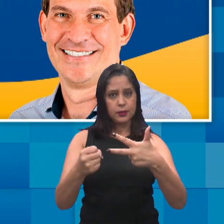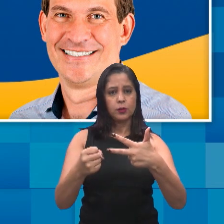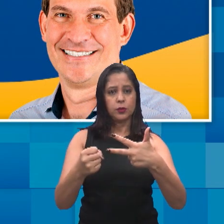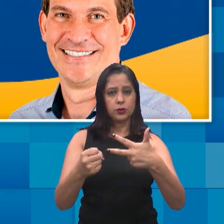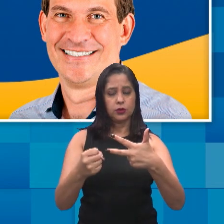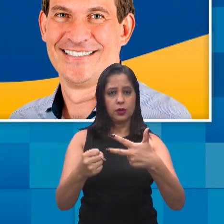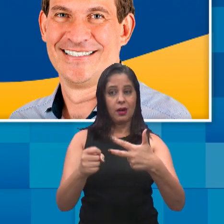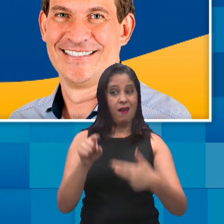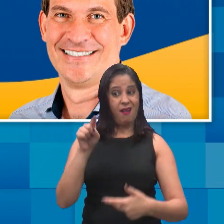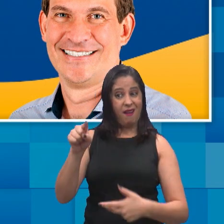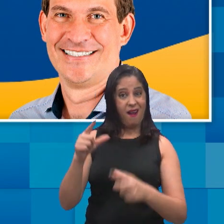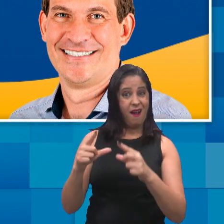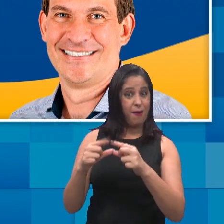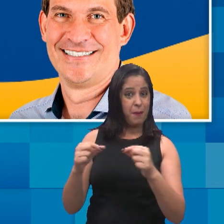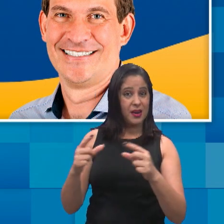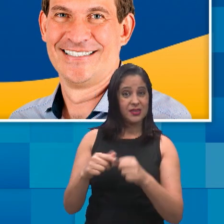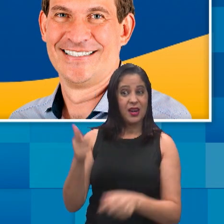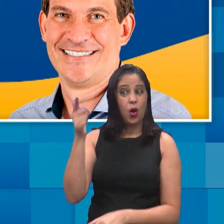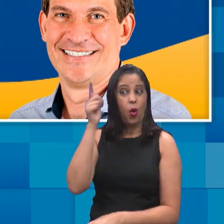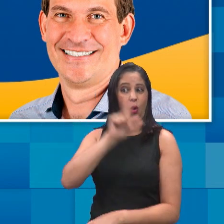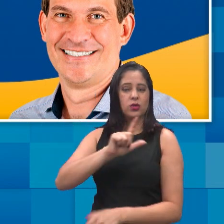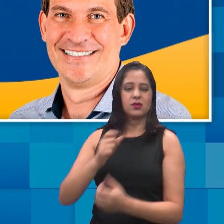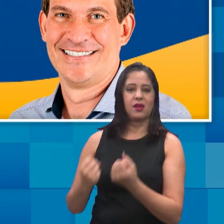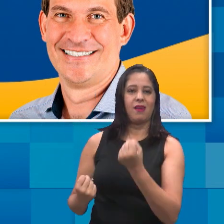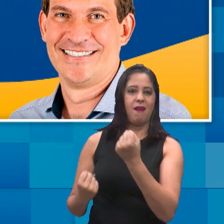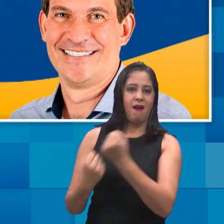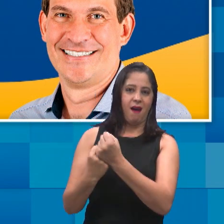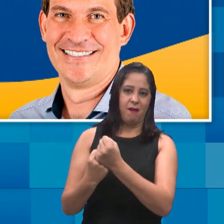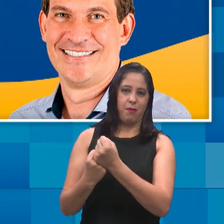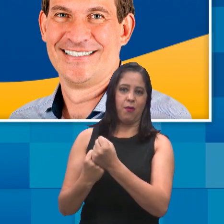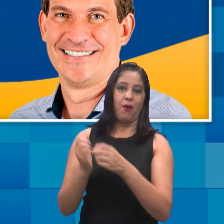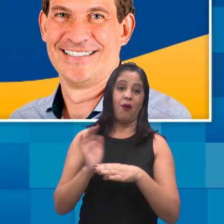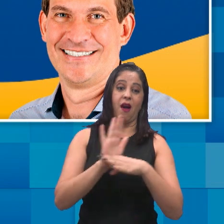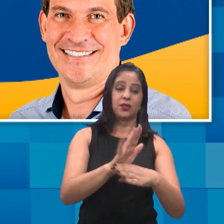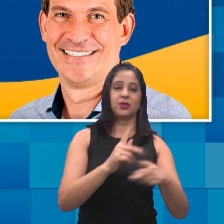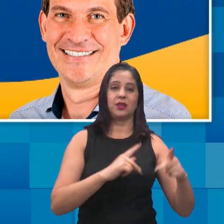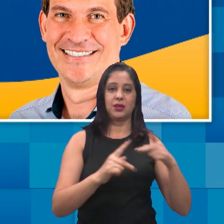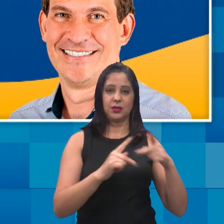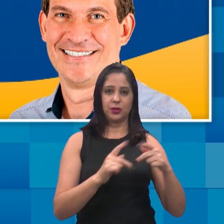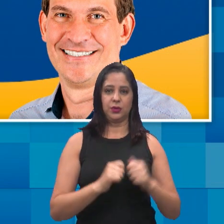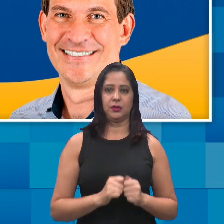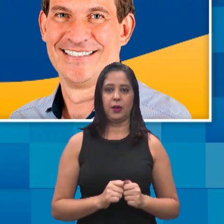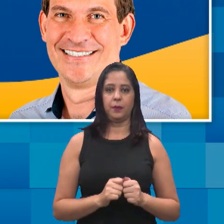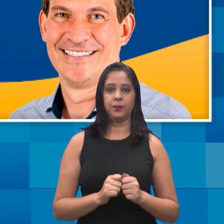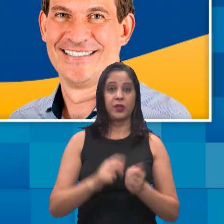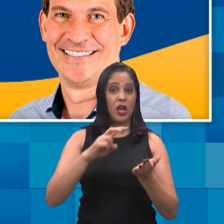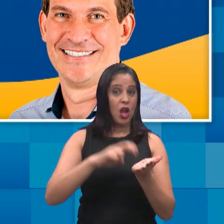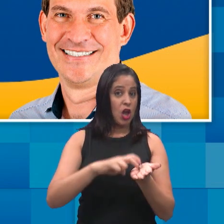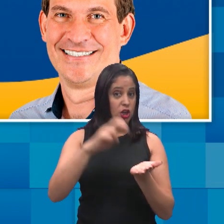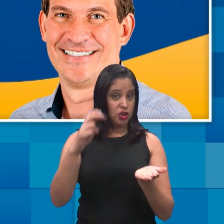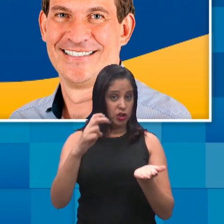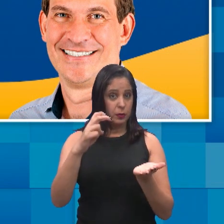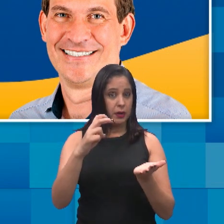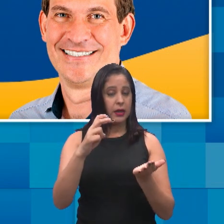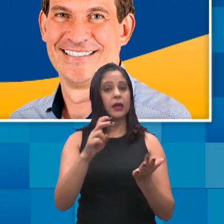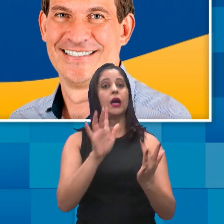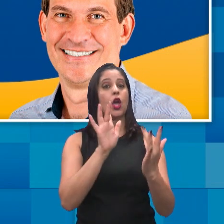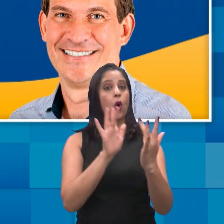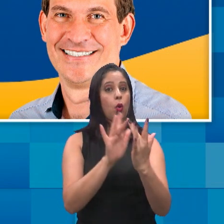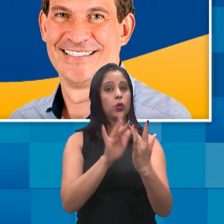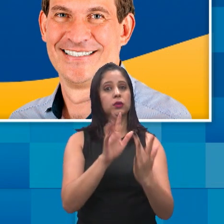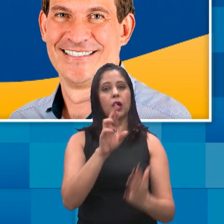podemos conseguir muito apoio para a nossa cidade. E pela manhã, né, estive em contato com a Rosemary